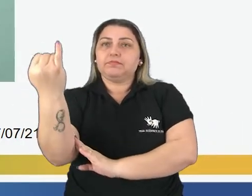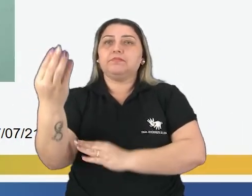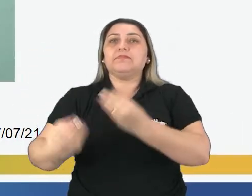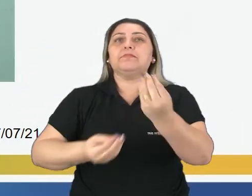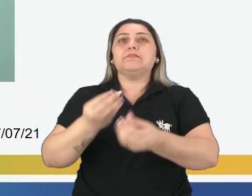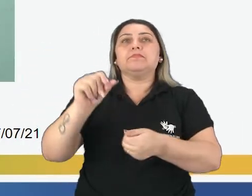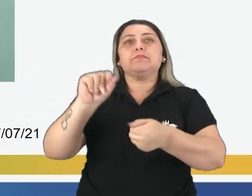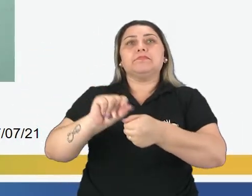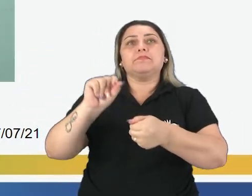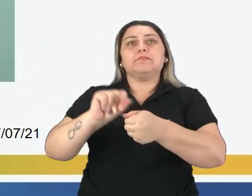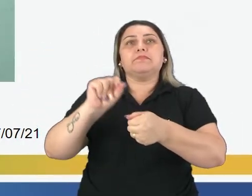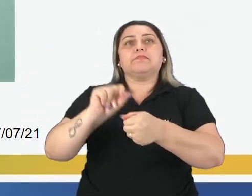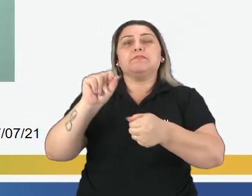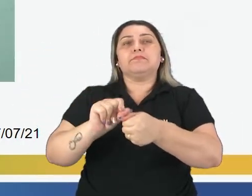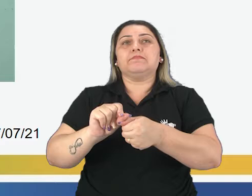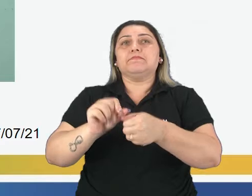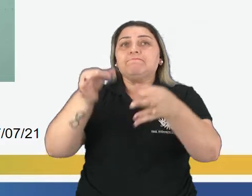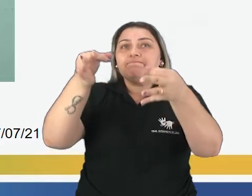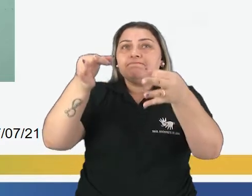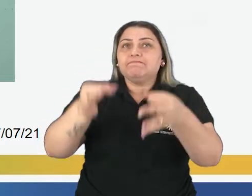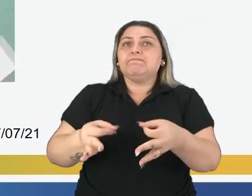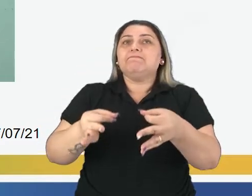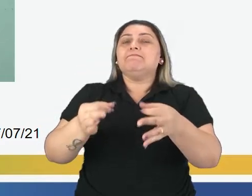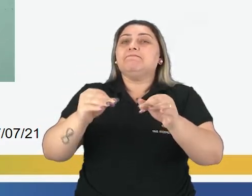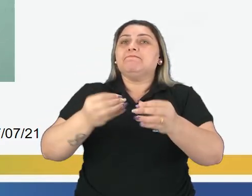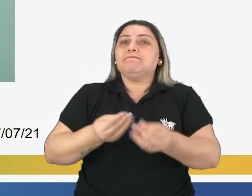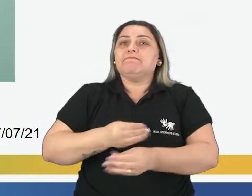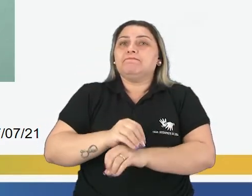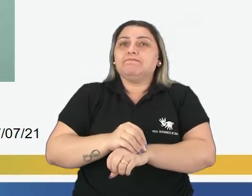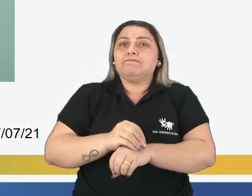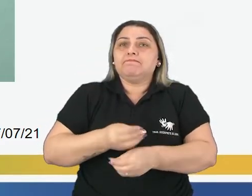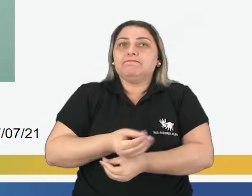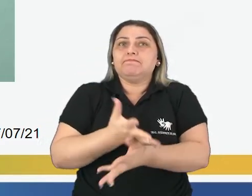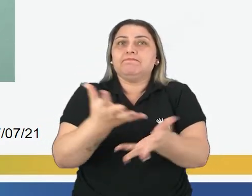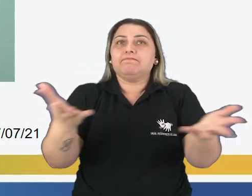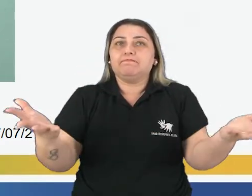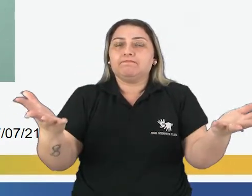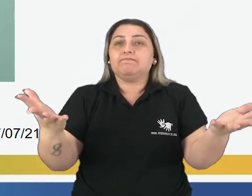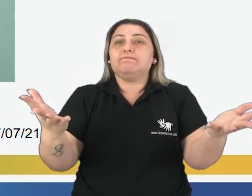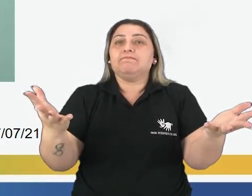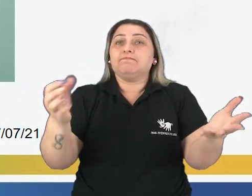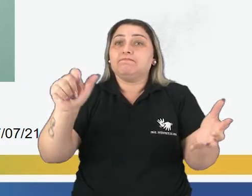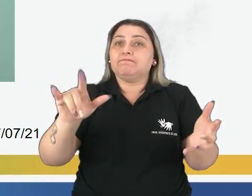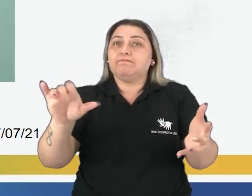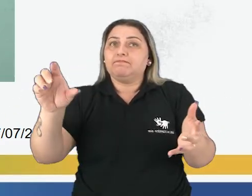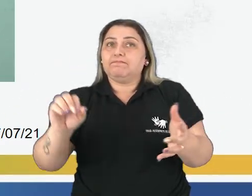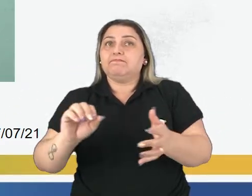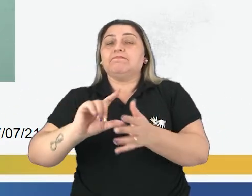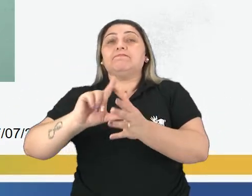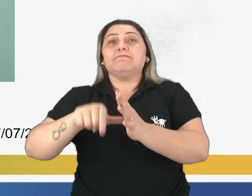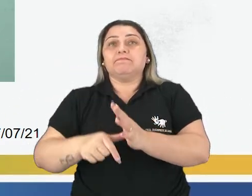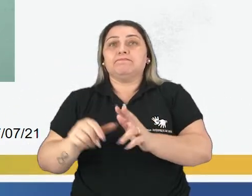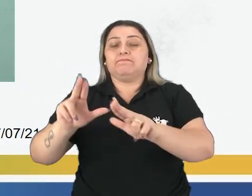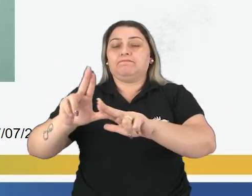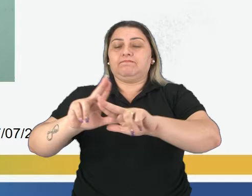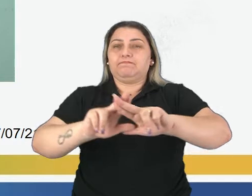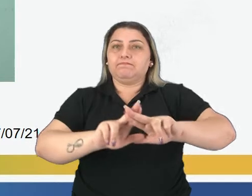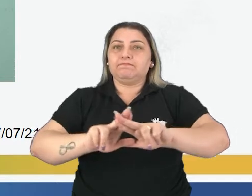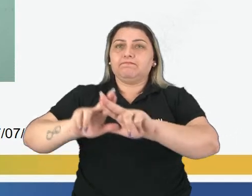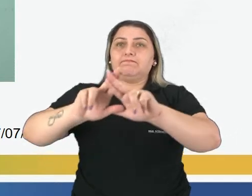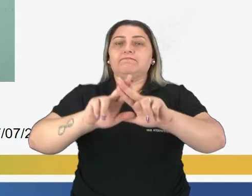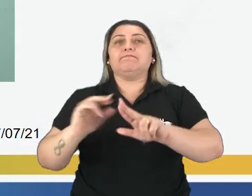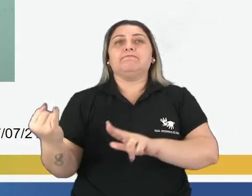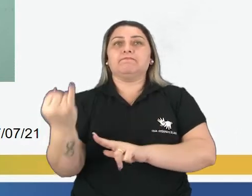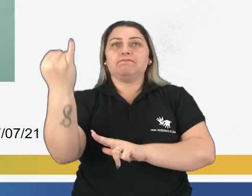como fazer o descarte adequado desses produtos. Eu sei! Antes de colocar no descarte reciclável, é